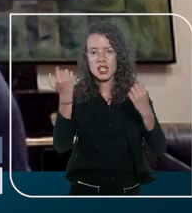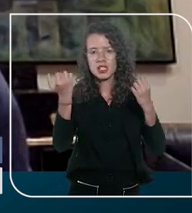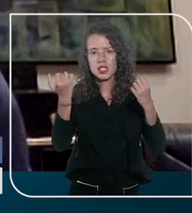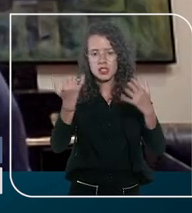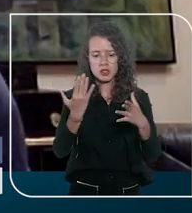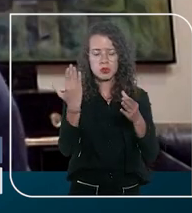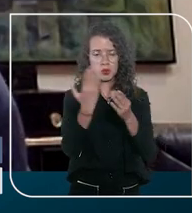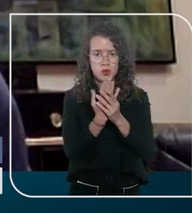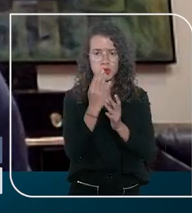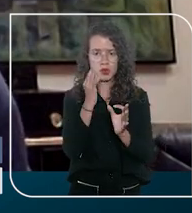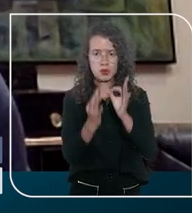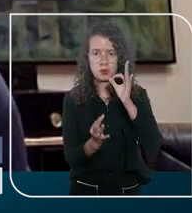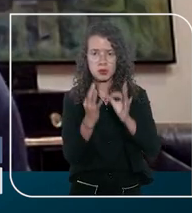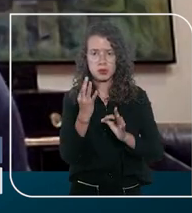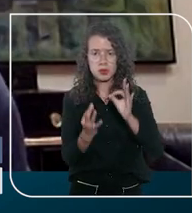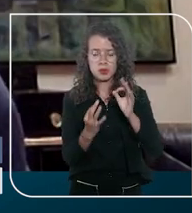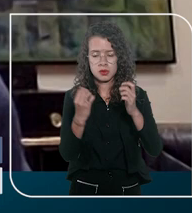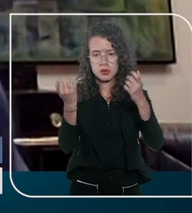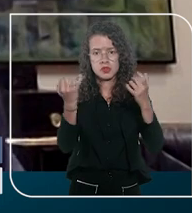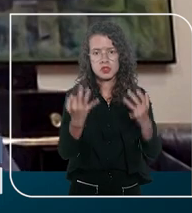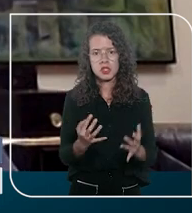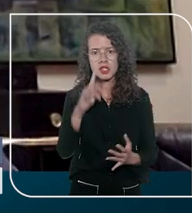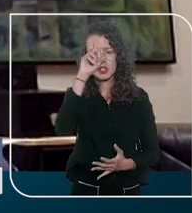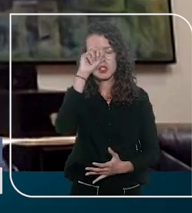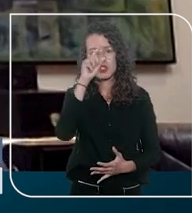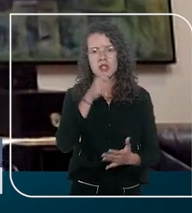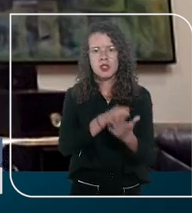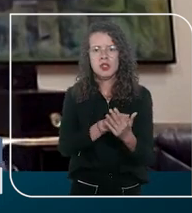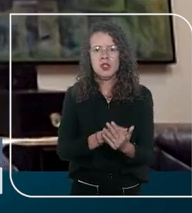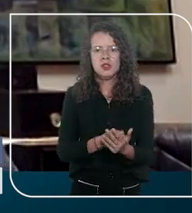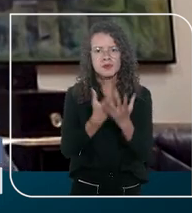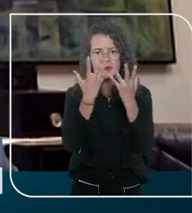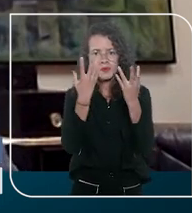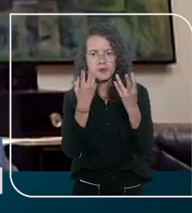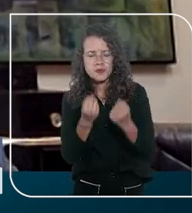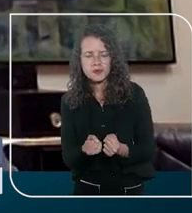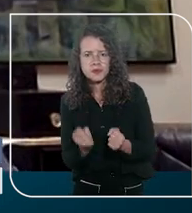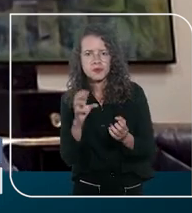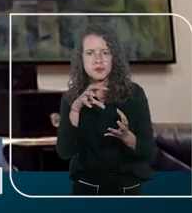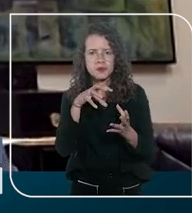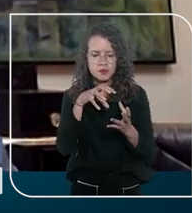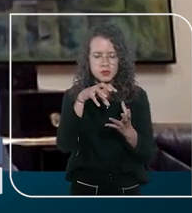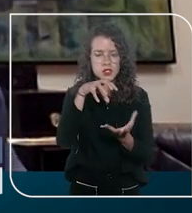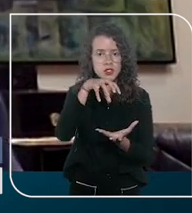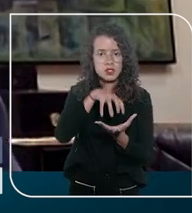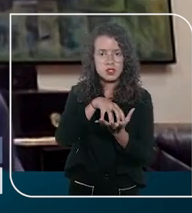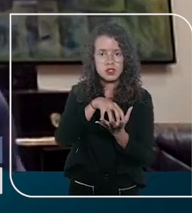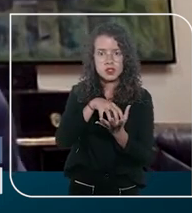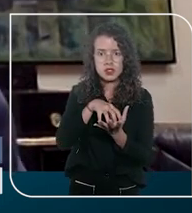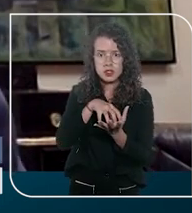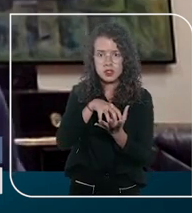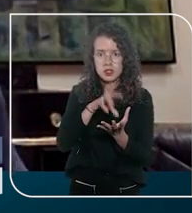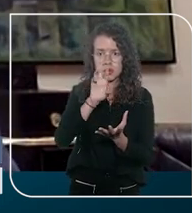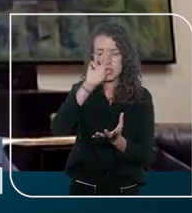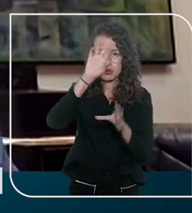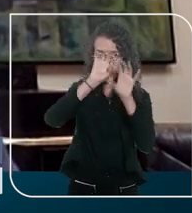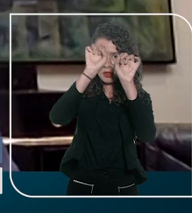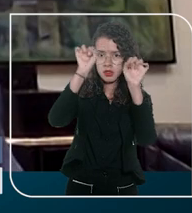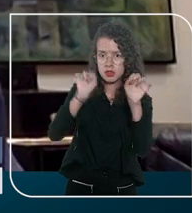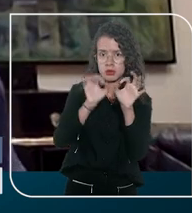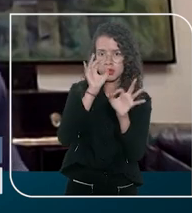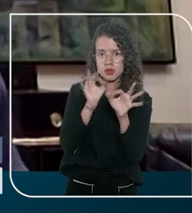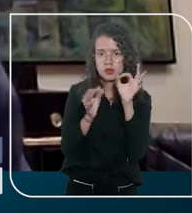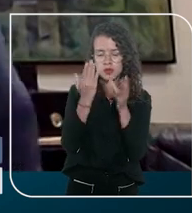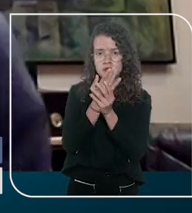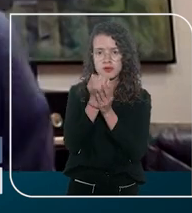esta ideia, dizendo que a decisão a ser adotada pelo órgão julgador dos embargos de divergência não pode